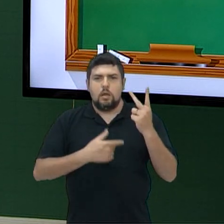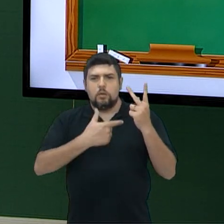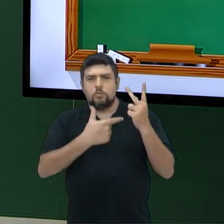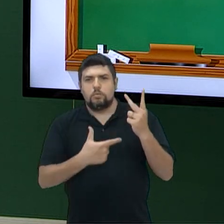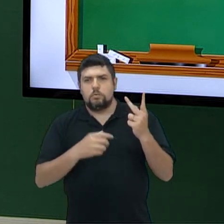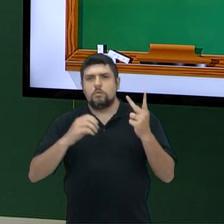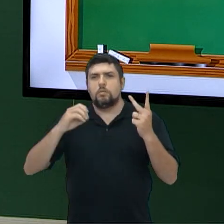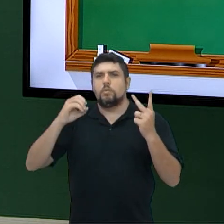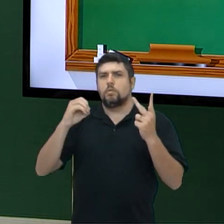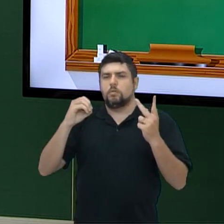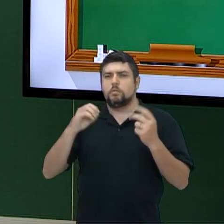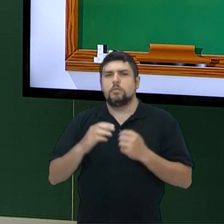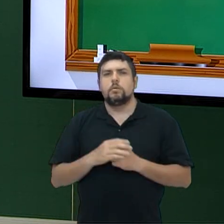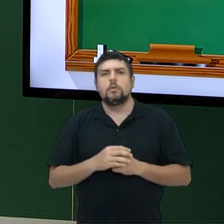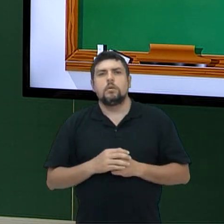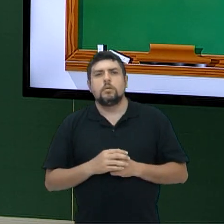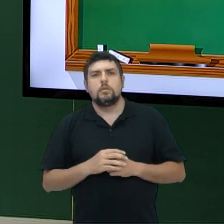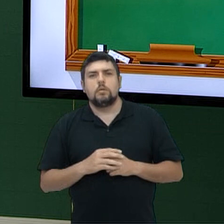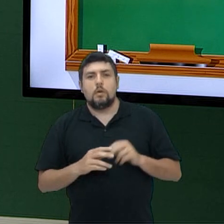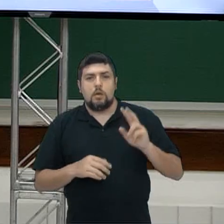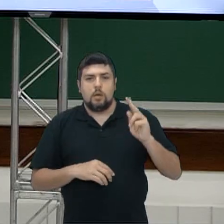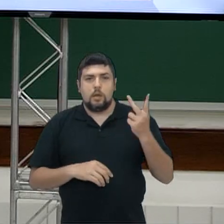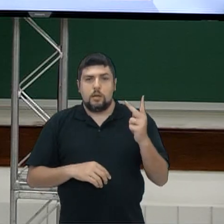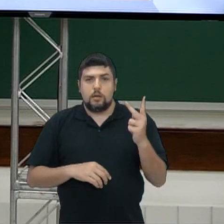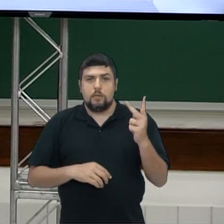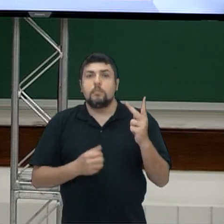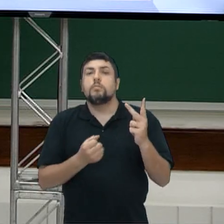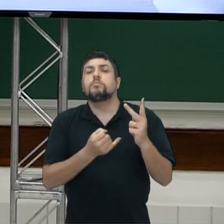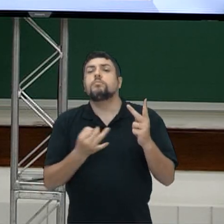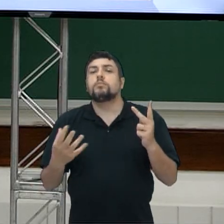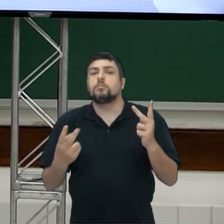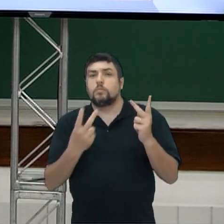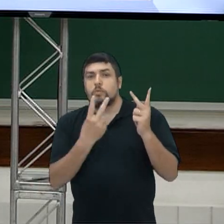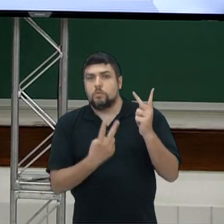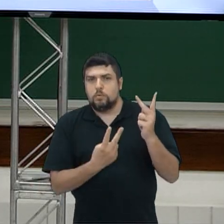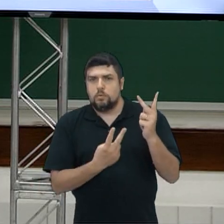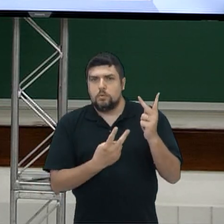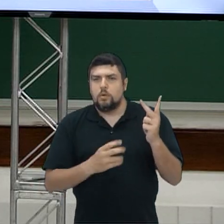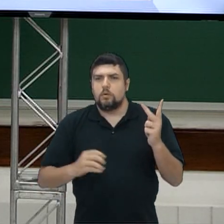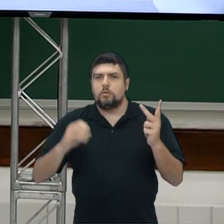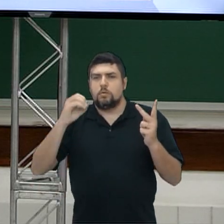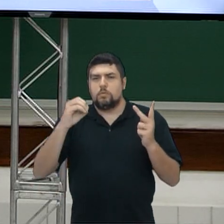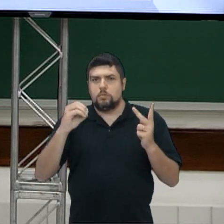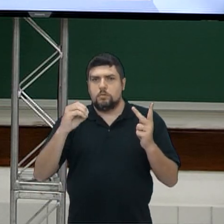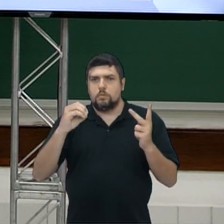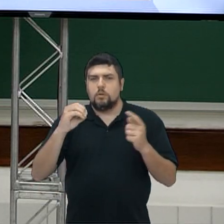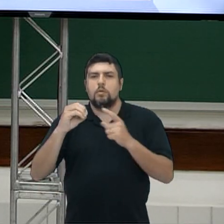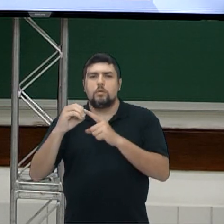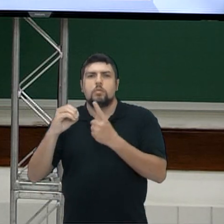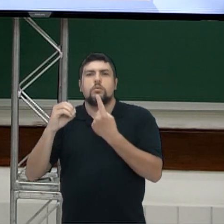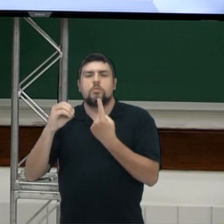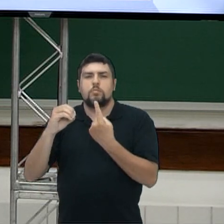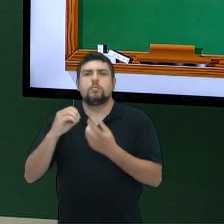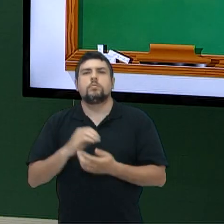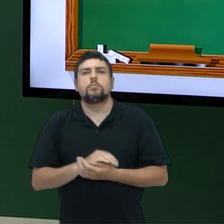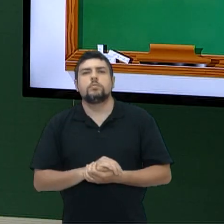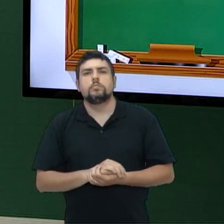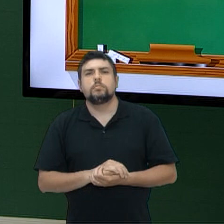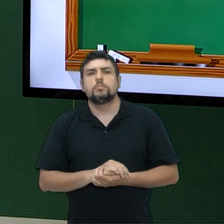H2O. 2 átomos de hidrogênio, 1 átomo de oxigênio. Vamos desenhar,